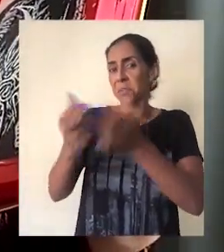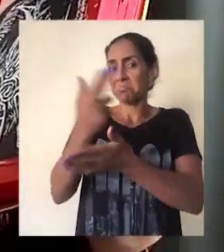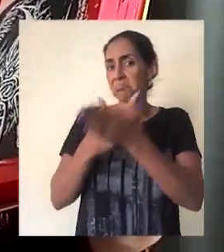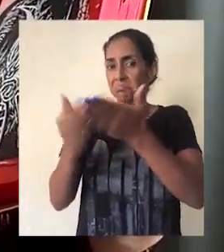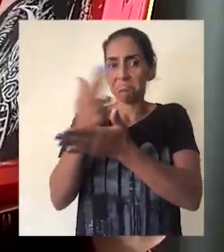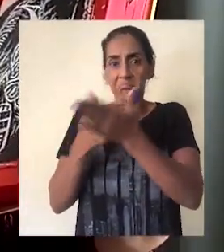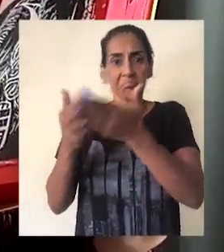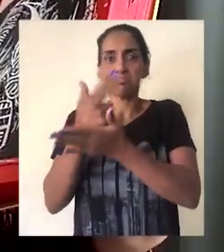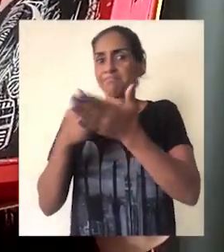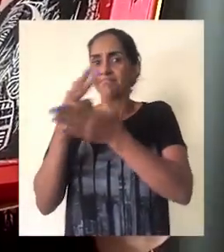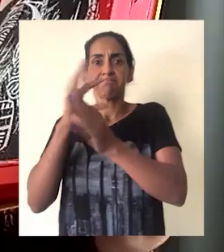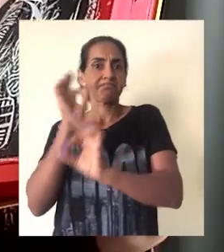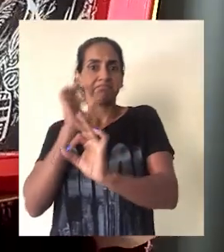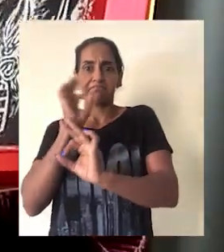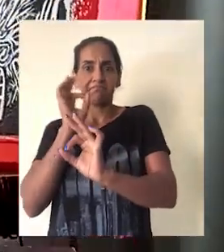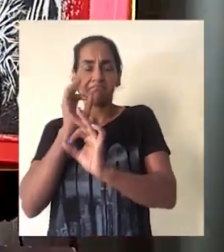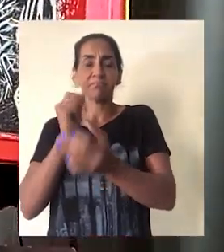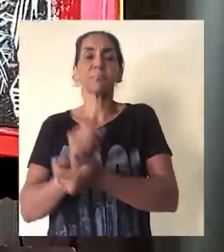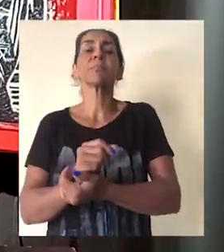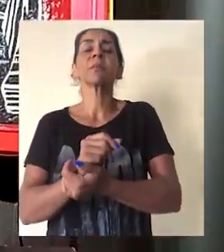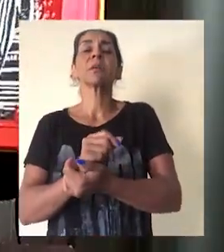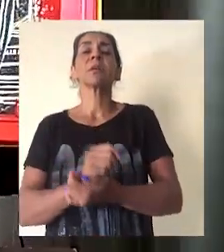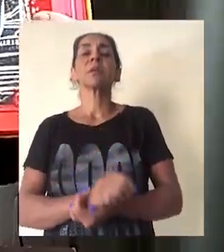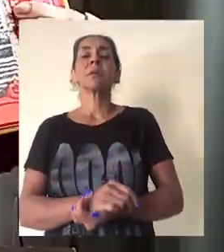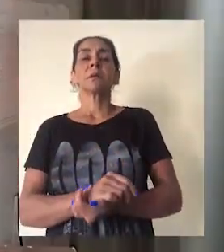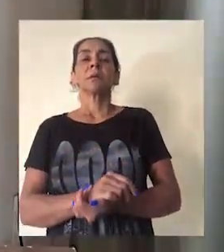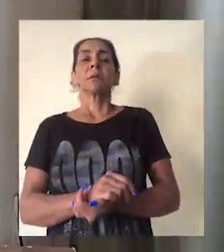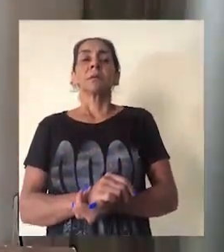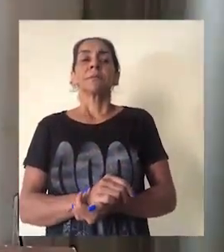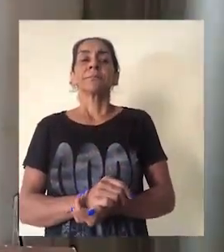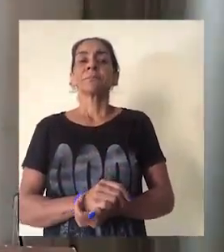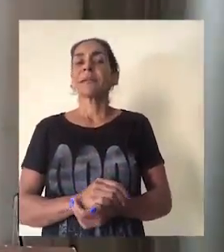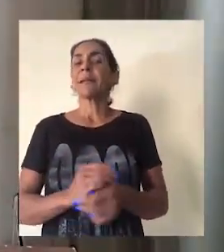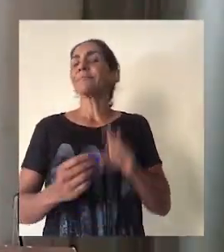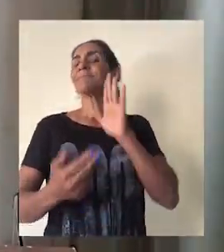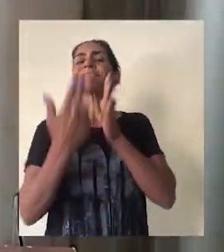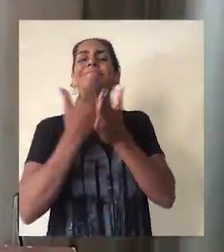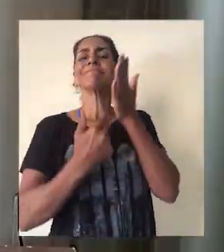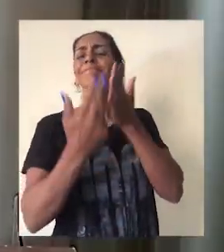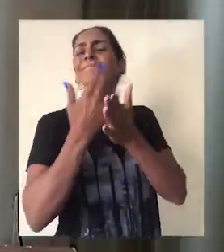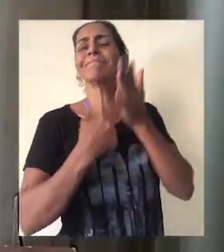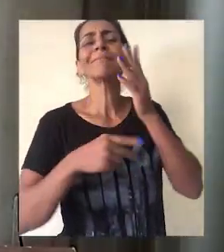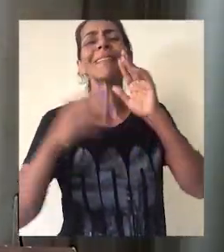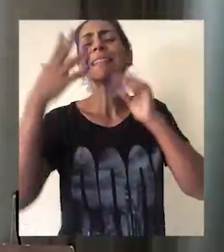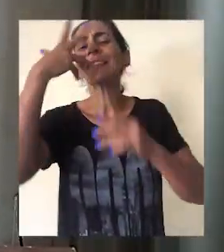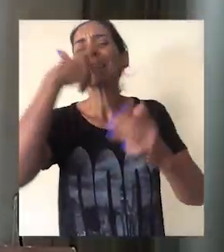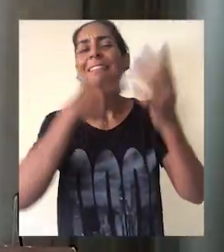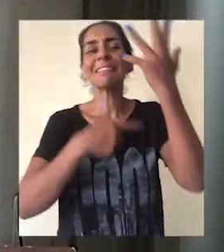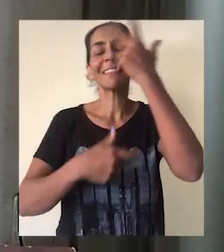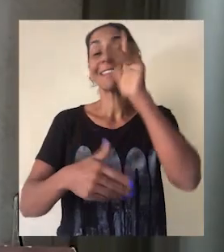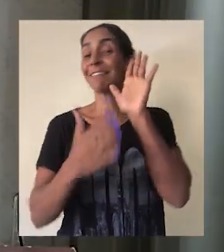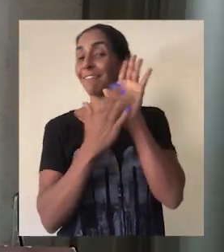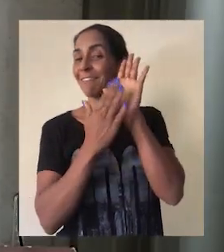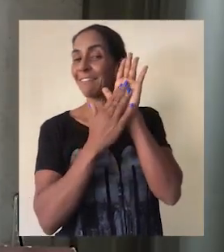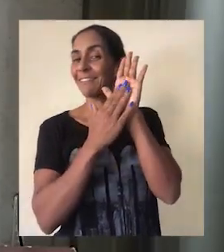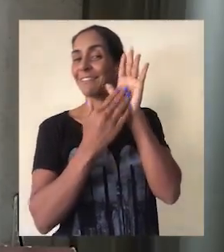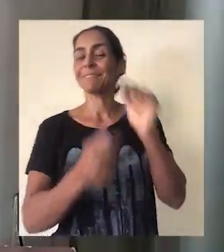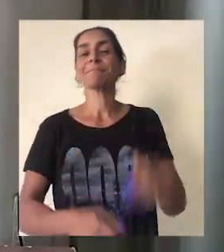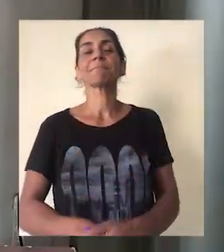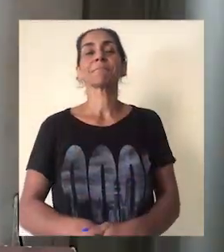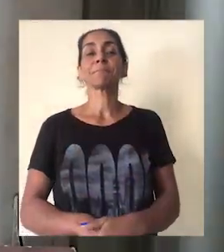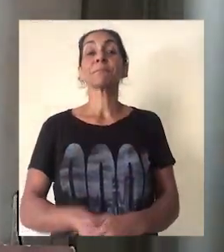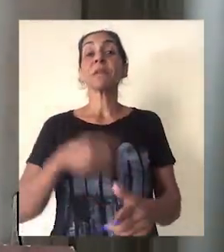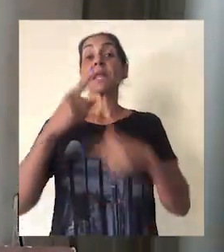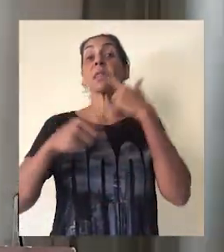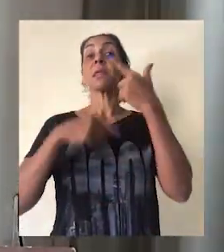vou ver se eu encontro o nome do ilustrador, ou da ilustradora, né? Gente, é cada ilustração mais linda que a outra, olha isso. Depois da história, nós